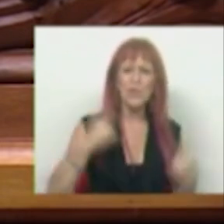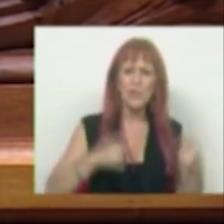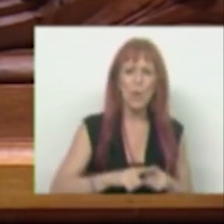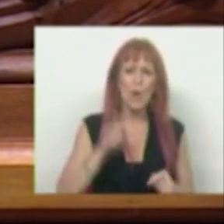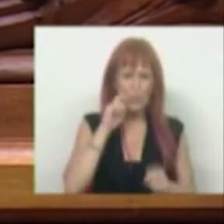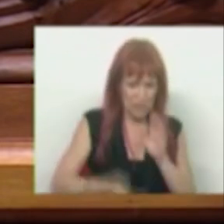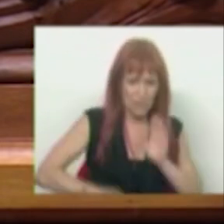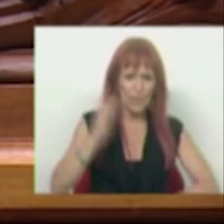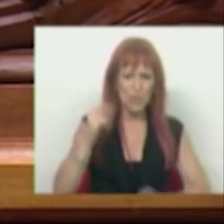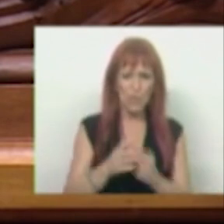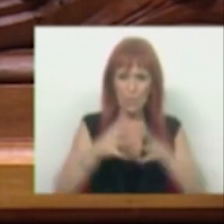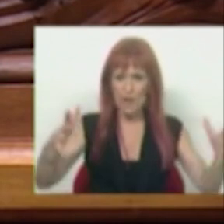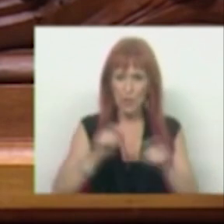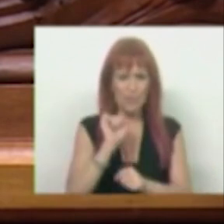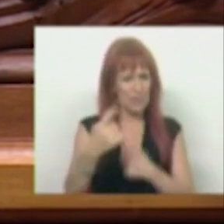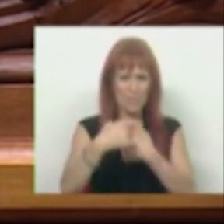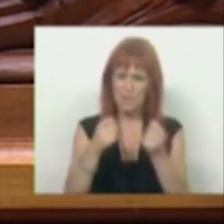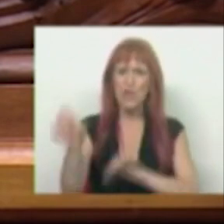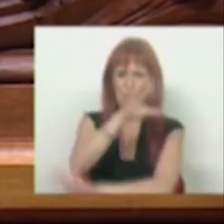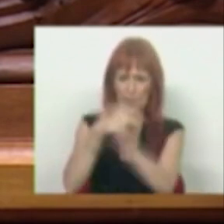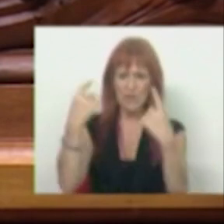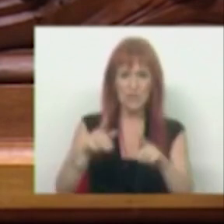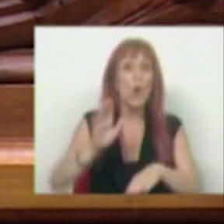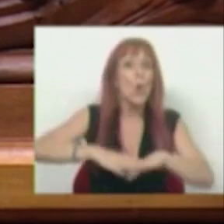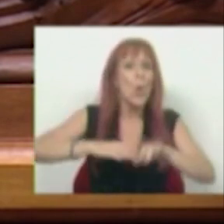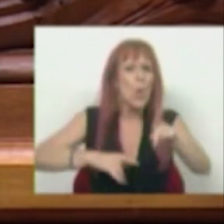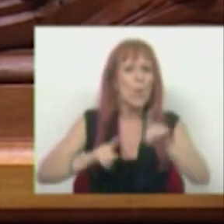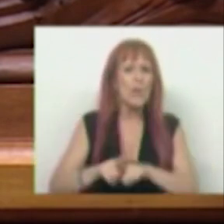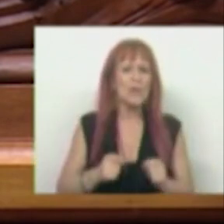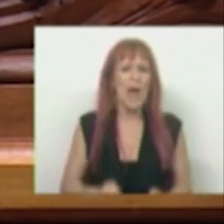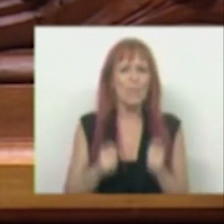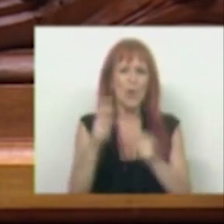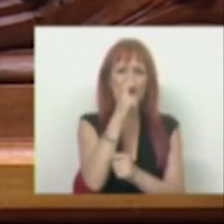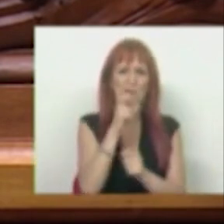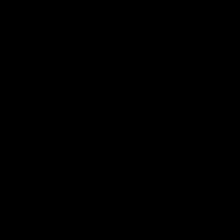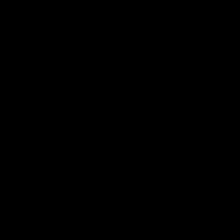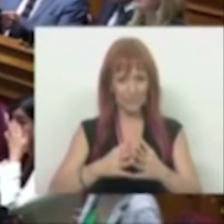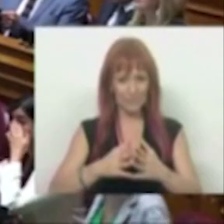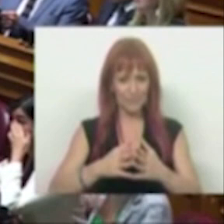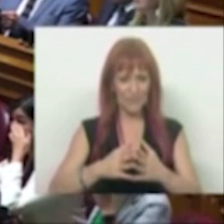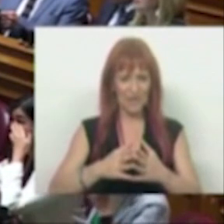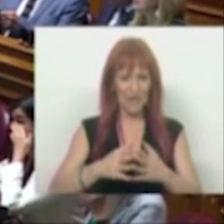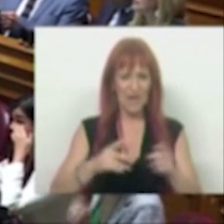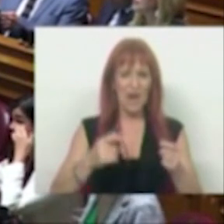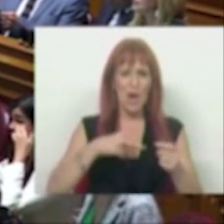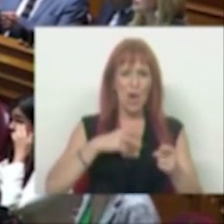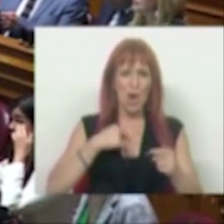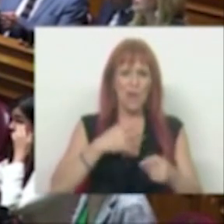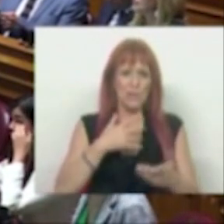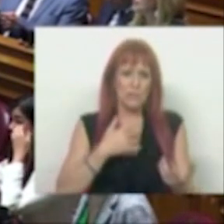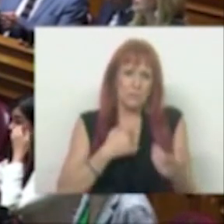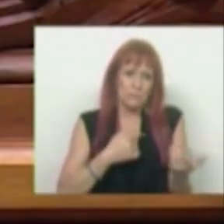mais protegido do que a maioria dos seus parceiros europeus, graças à aposta nas energias renovadas. Contudo, nós não estamos